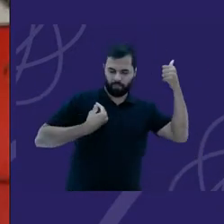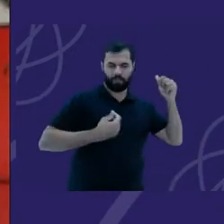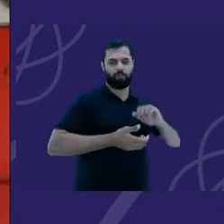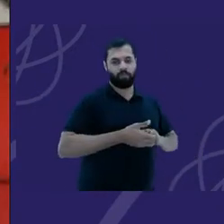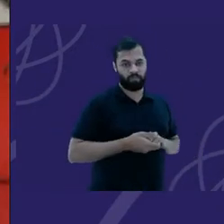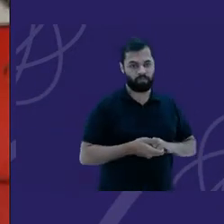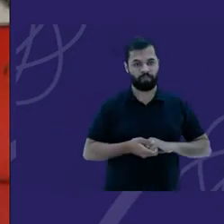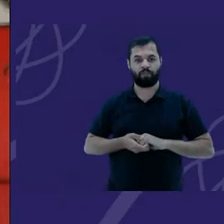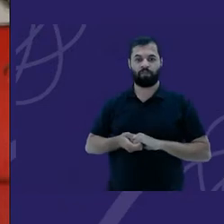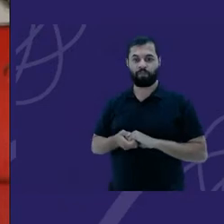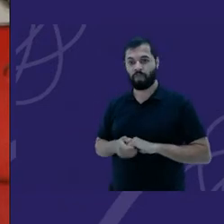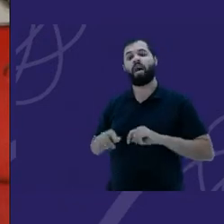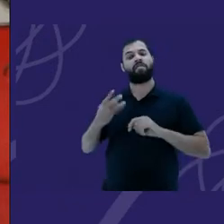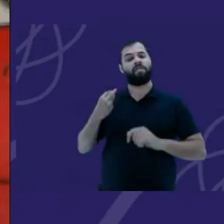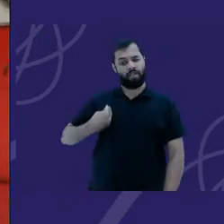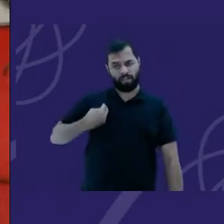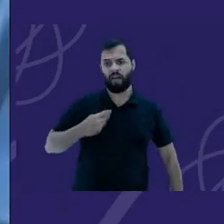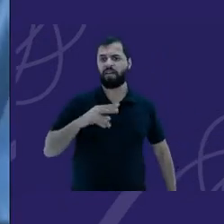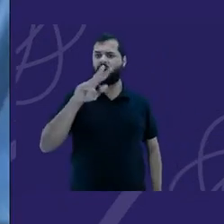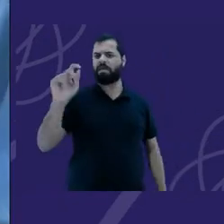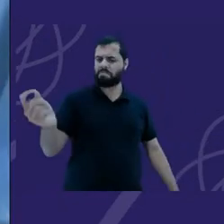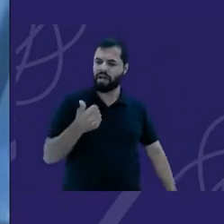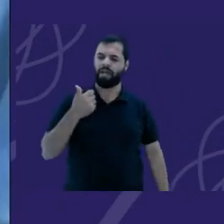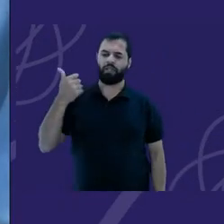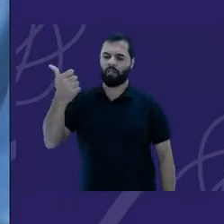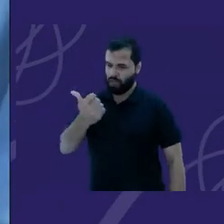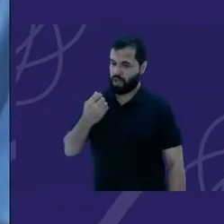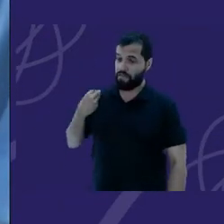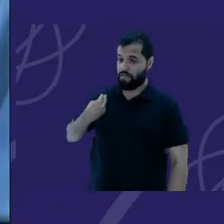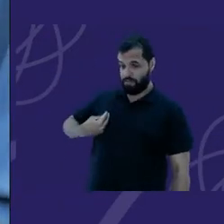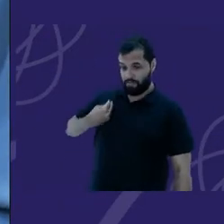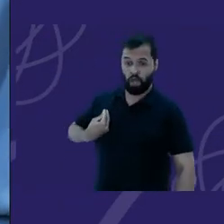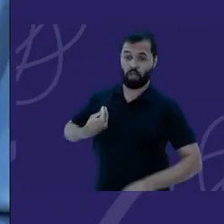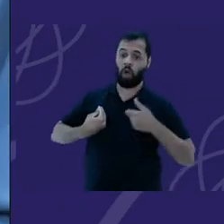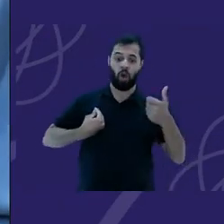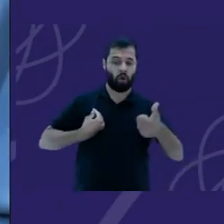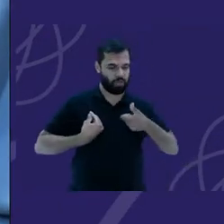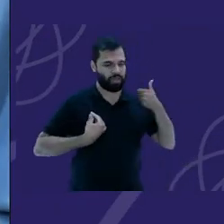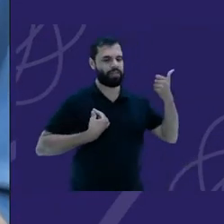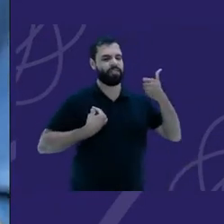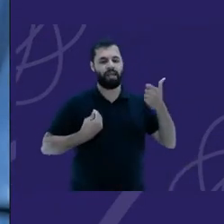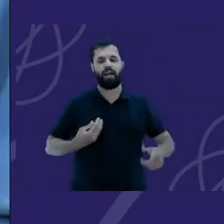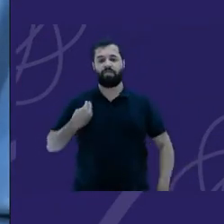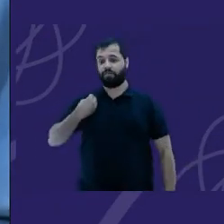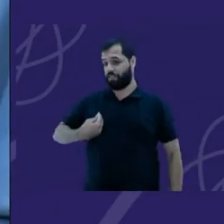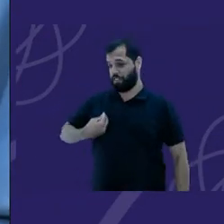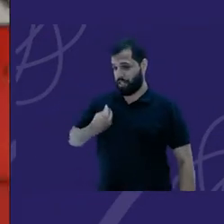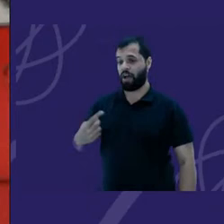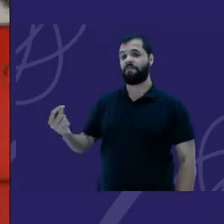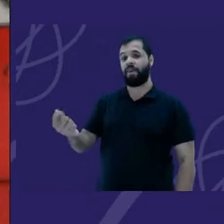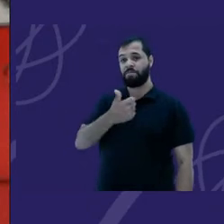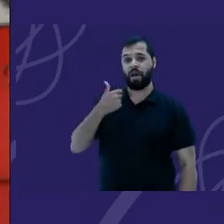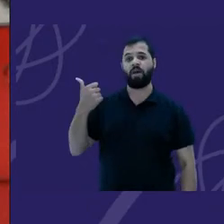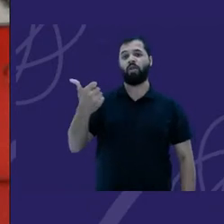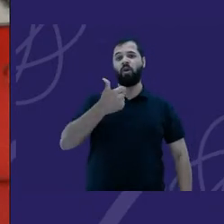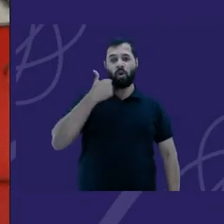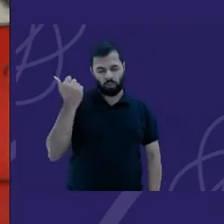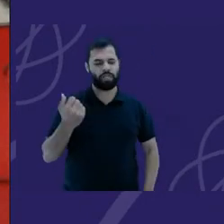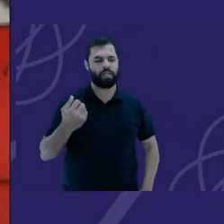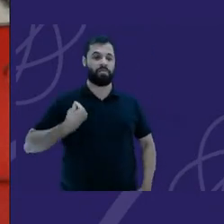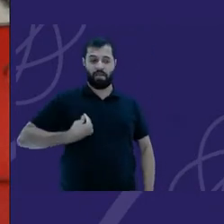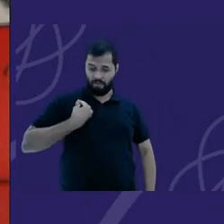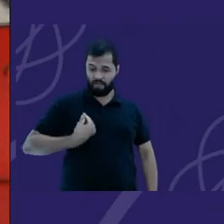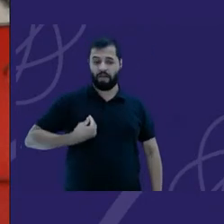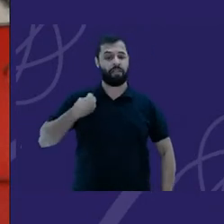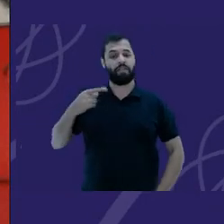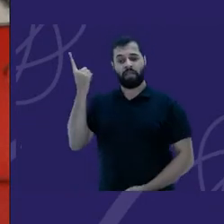a vida vai melhorar, a vida vai melhorar. Mas a vida vai